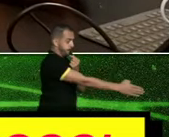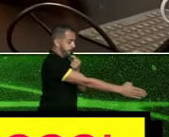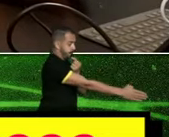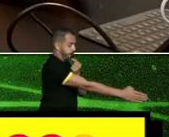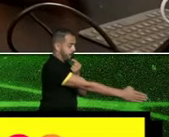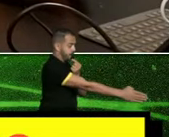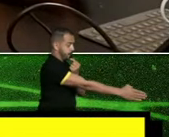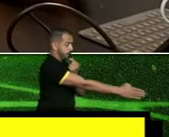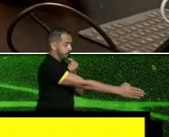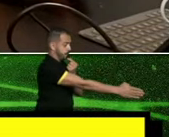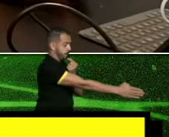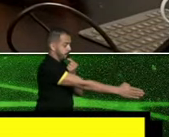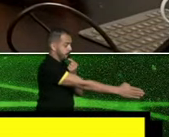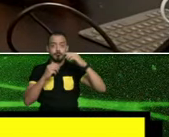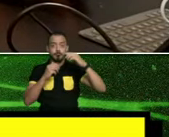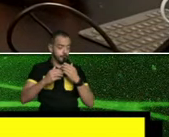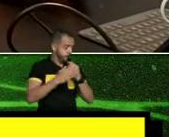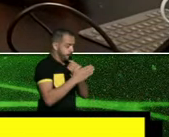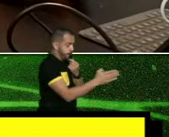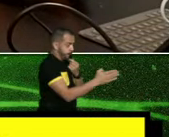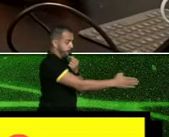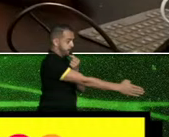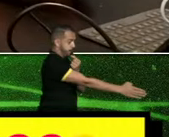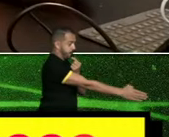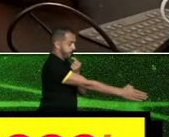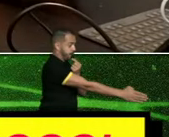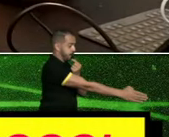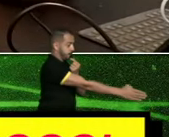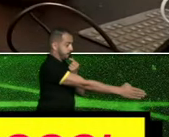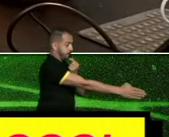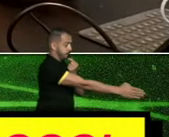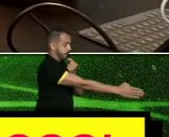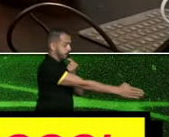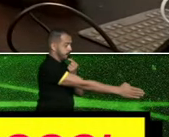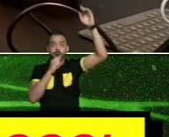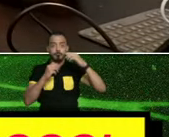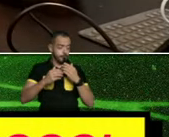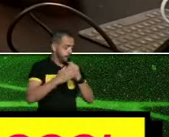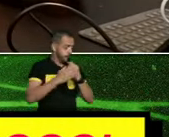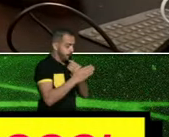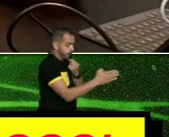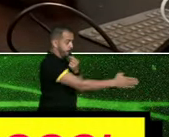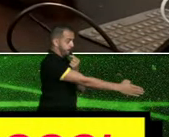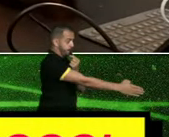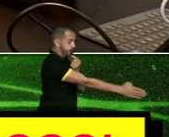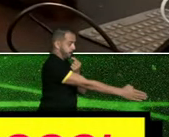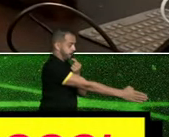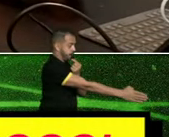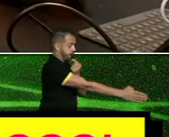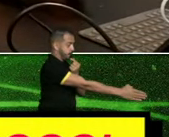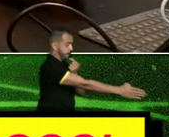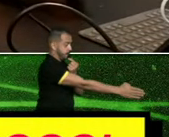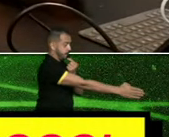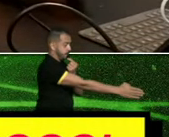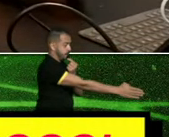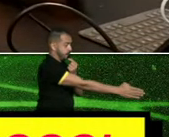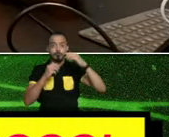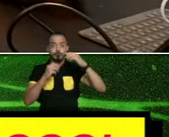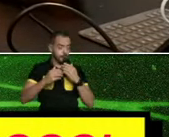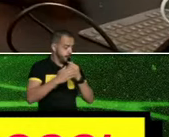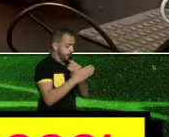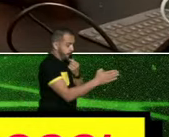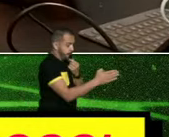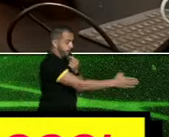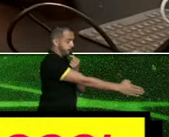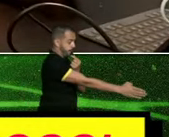batida forte Seca no canto o goleiro Rafael Cabral até tentou esticar o braço mas o braço não chega